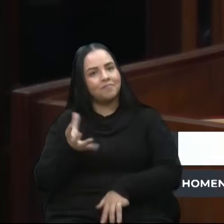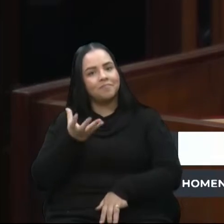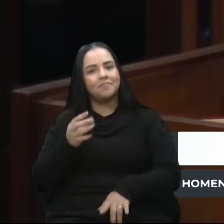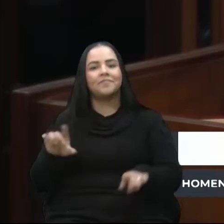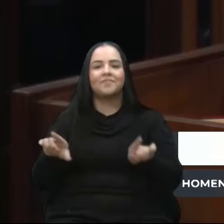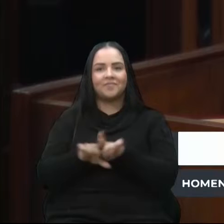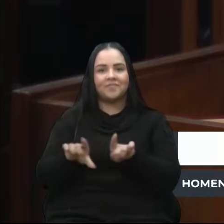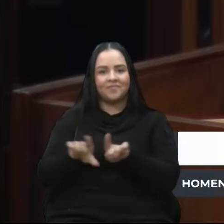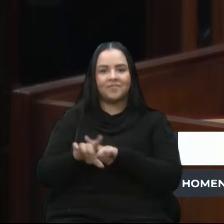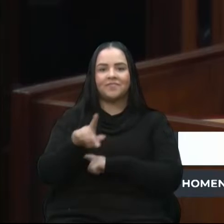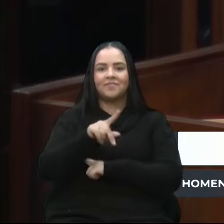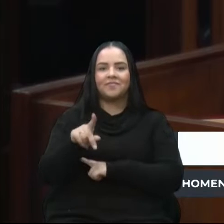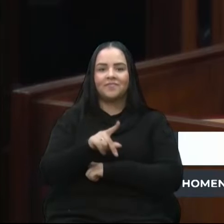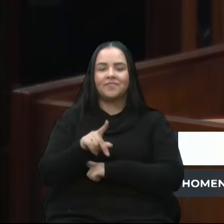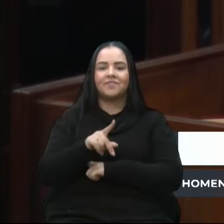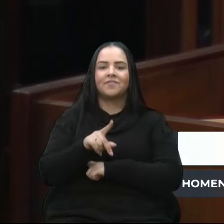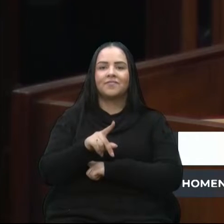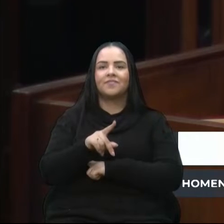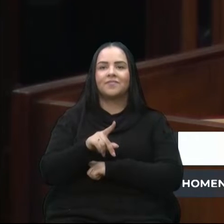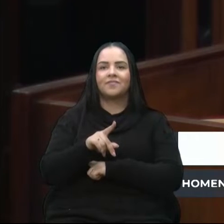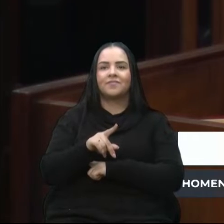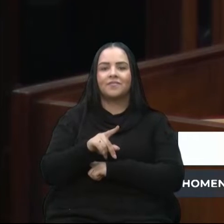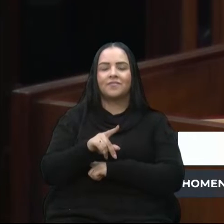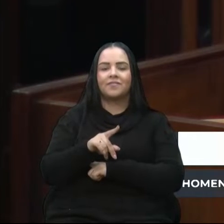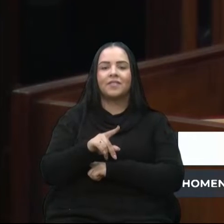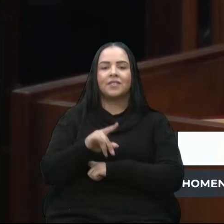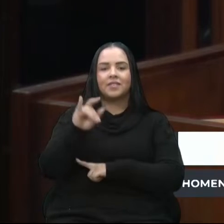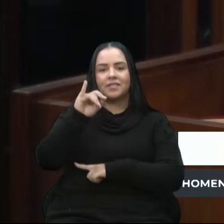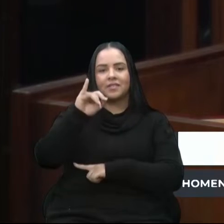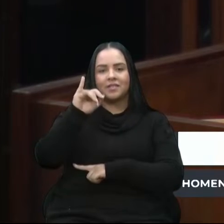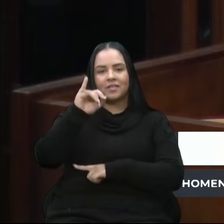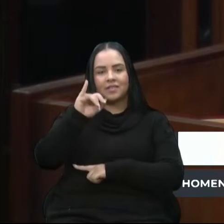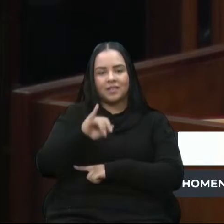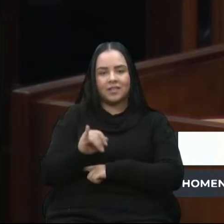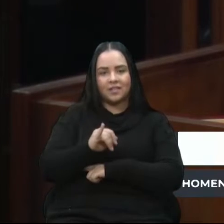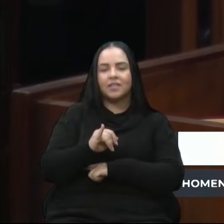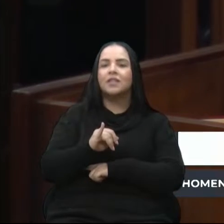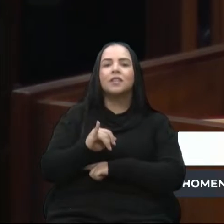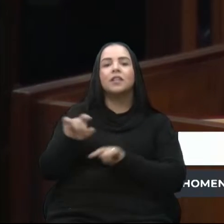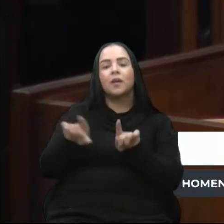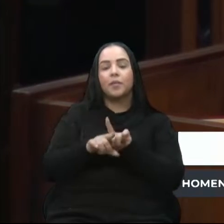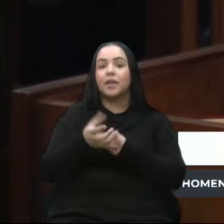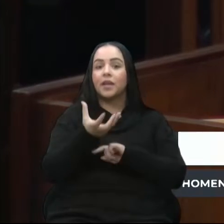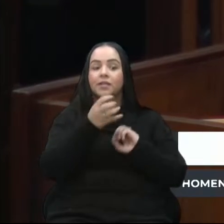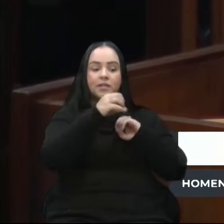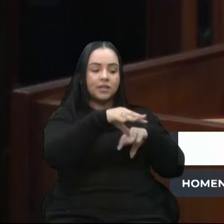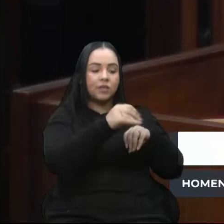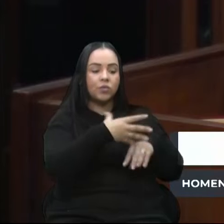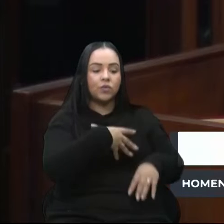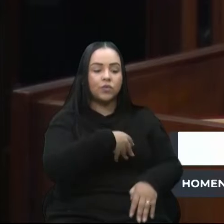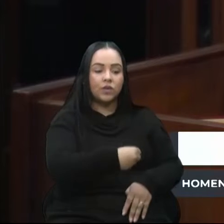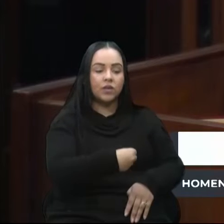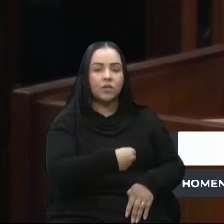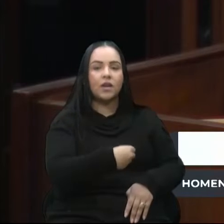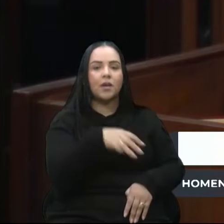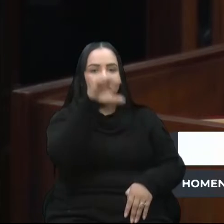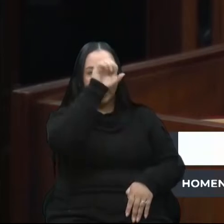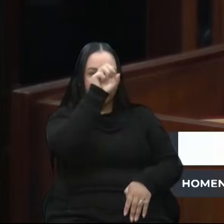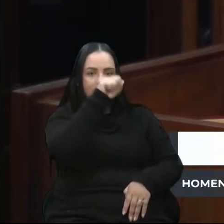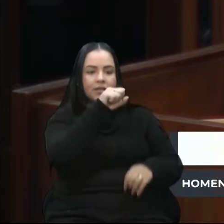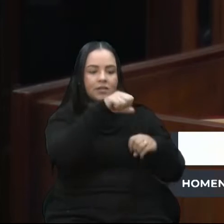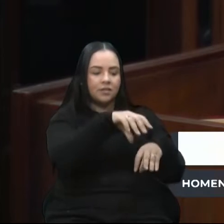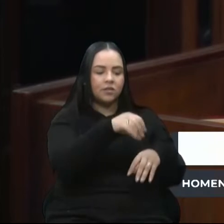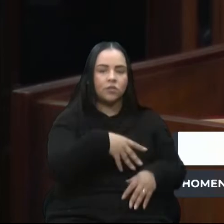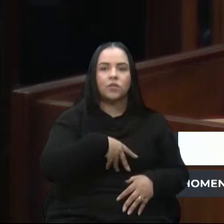ser professores de italiano. E muitos porque querem ensinar para os filhos. Então, querem aprender para ensinar para os filhos. E